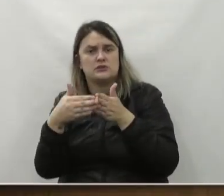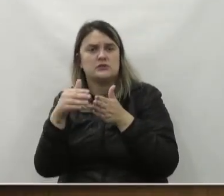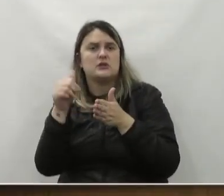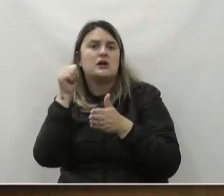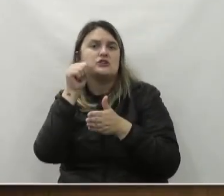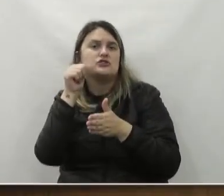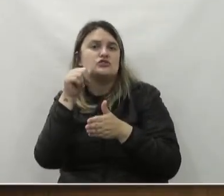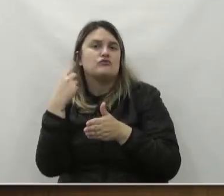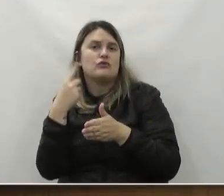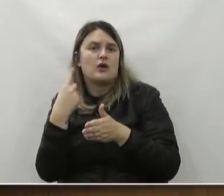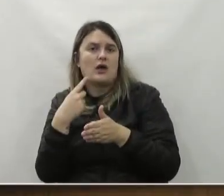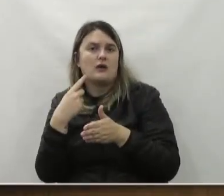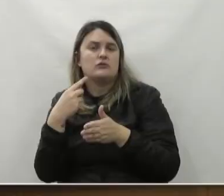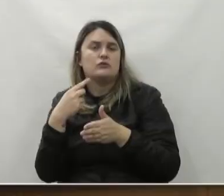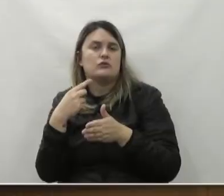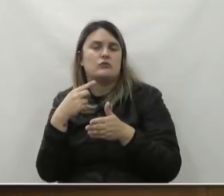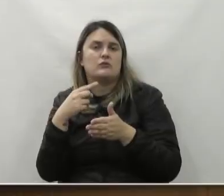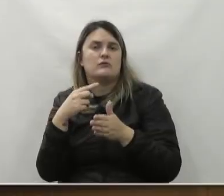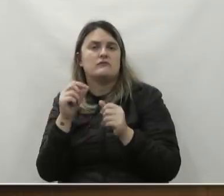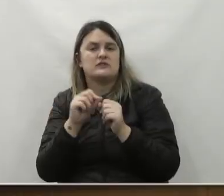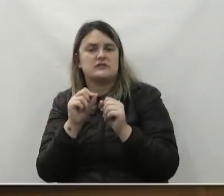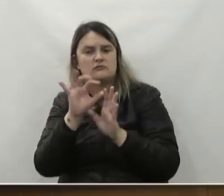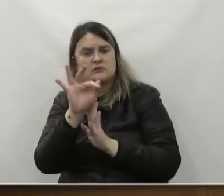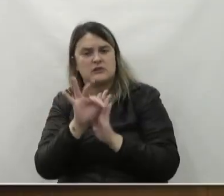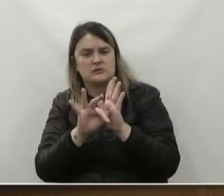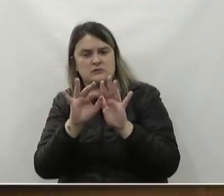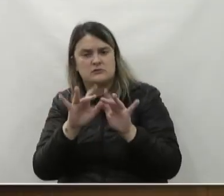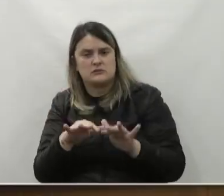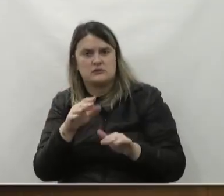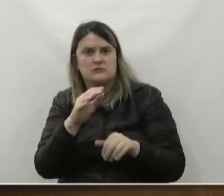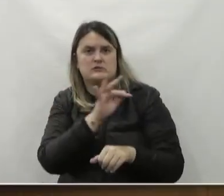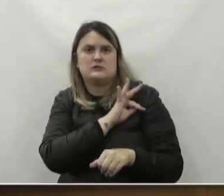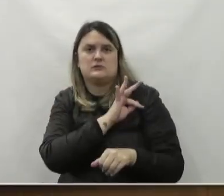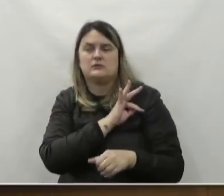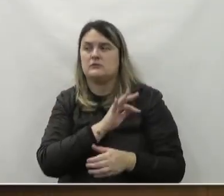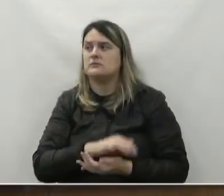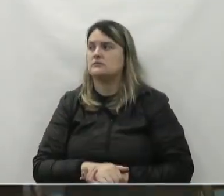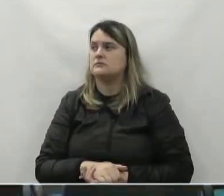a nossa jurídica aqui um parecer também. Era só isso. Então.